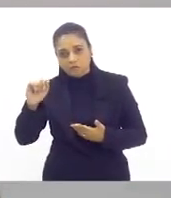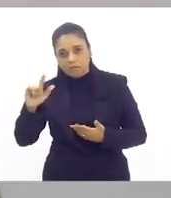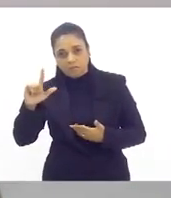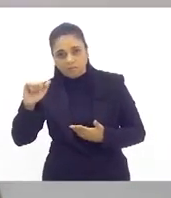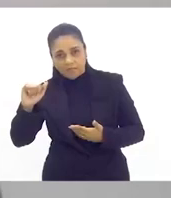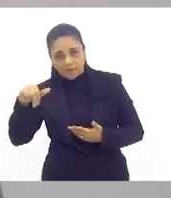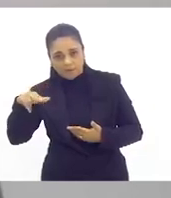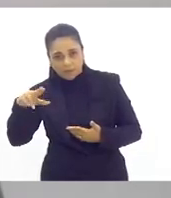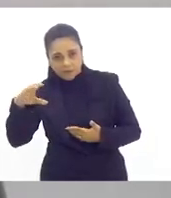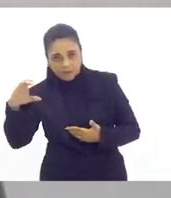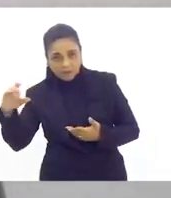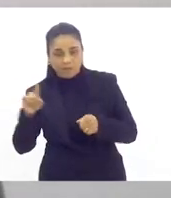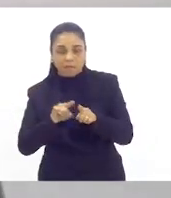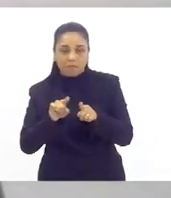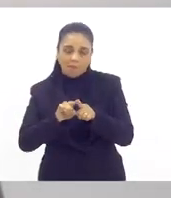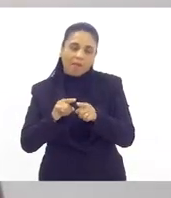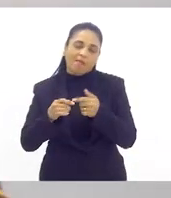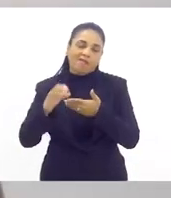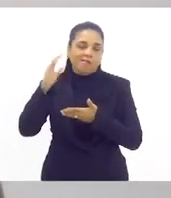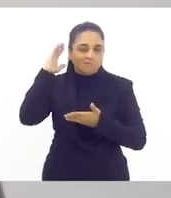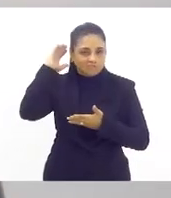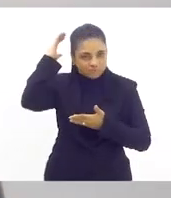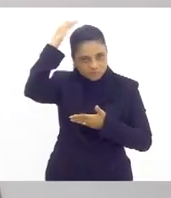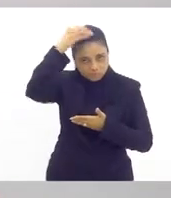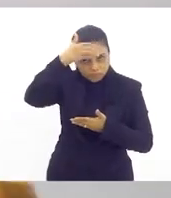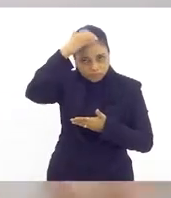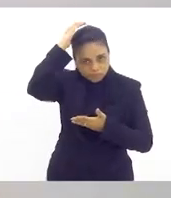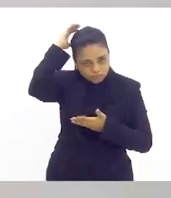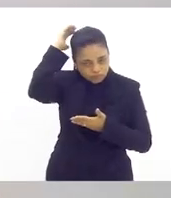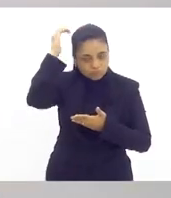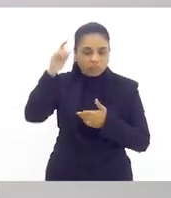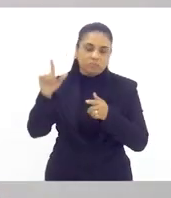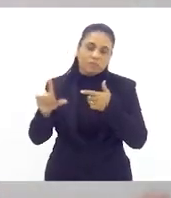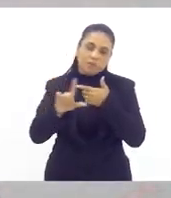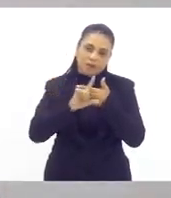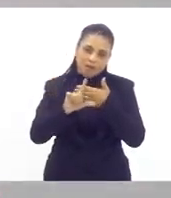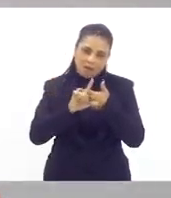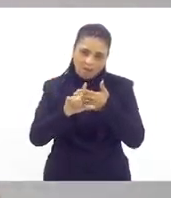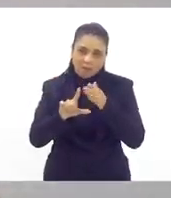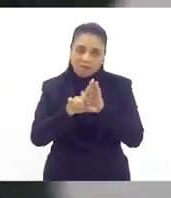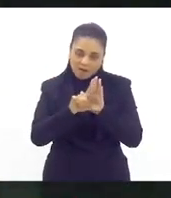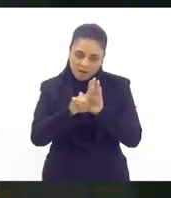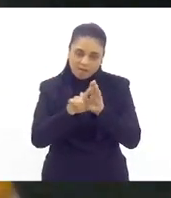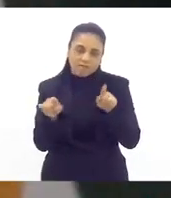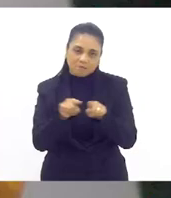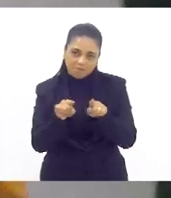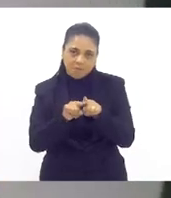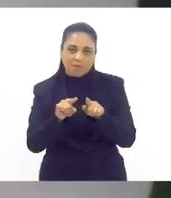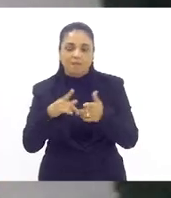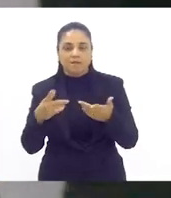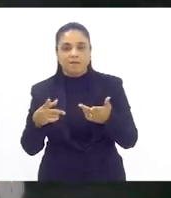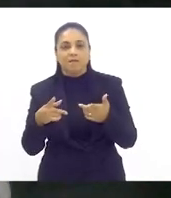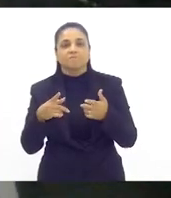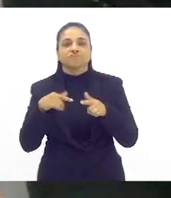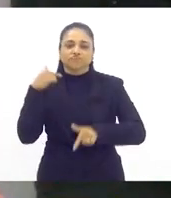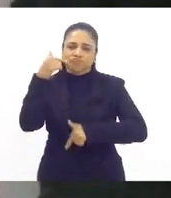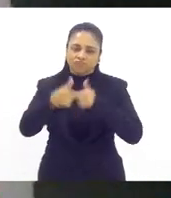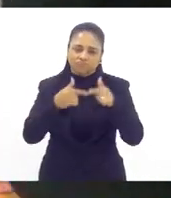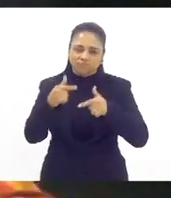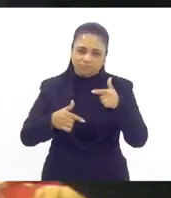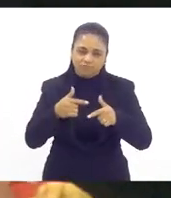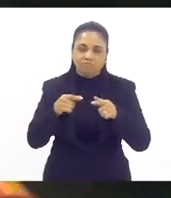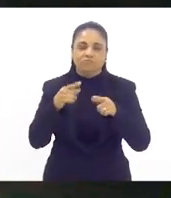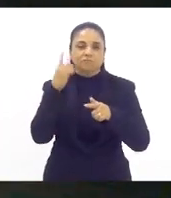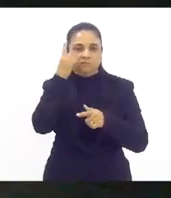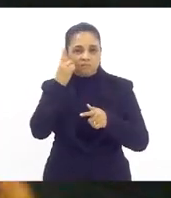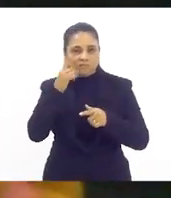também o recurso da Paulo Gustavo Então aos deputados que trabalharam para isso acontecer aos servidores que trabalharam para